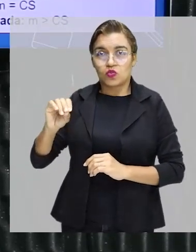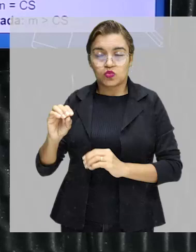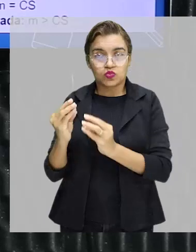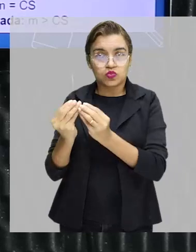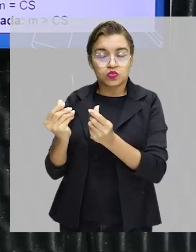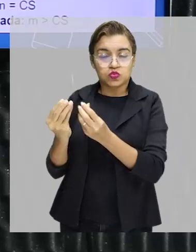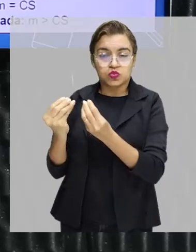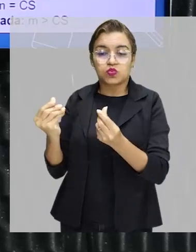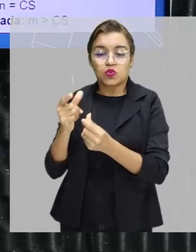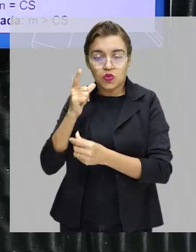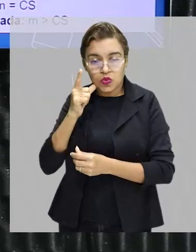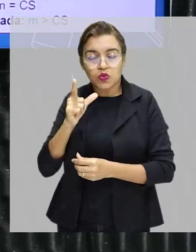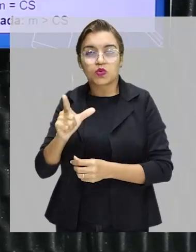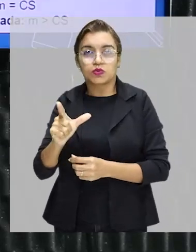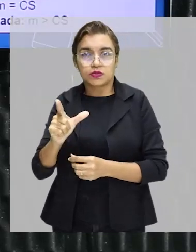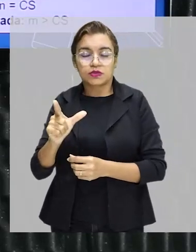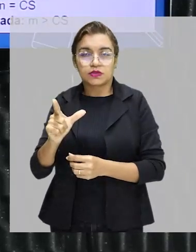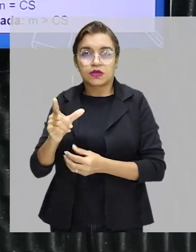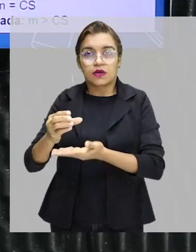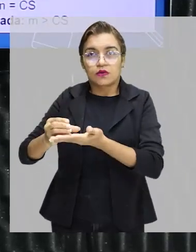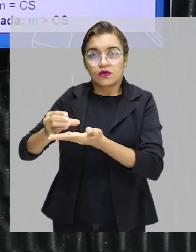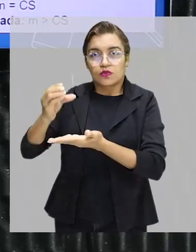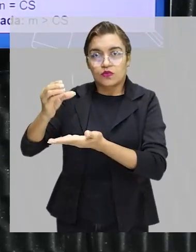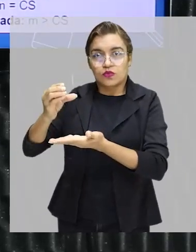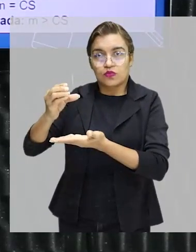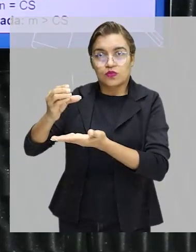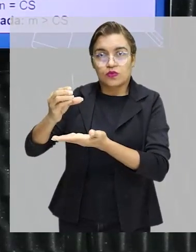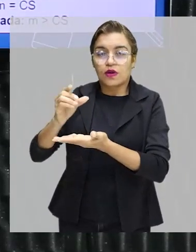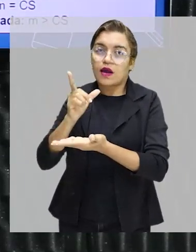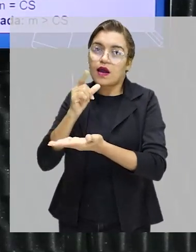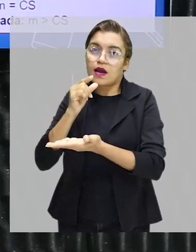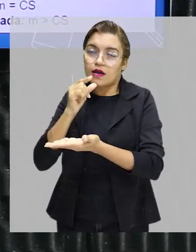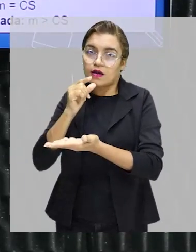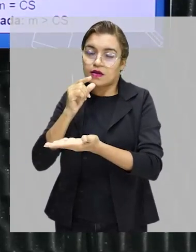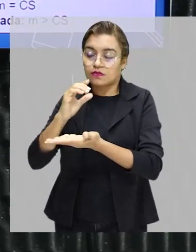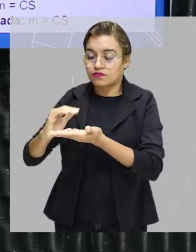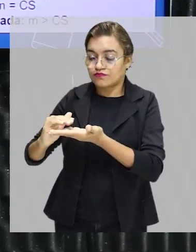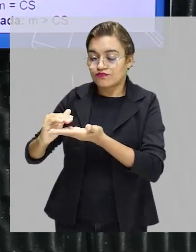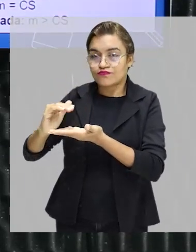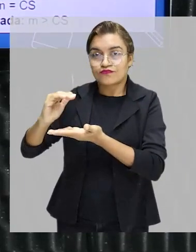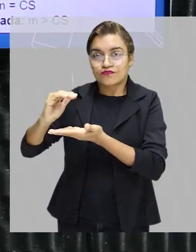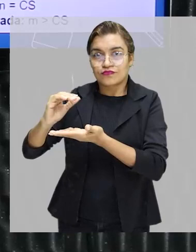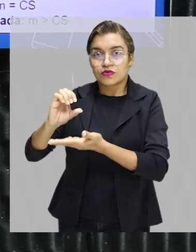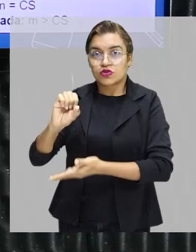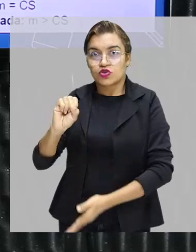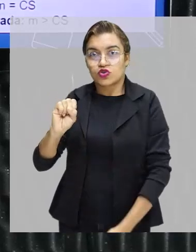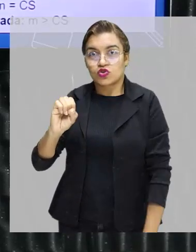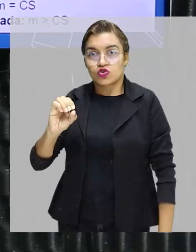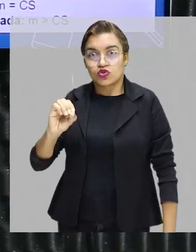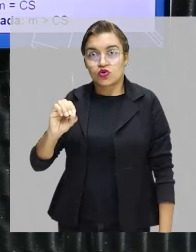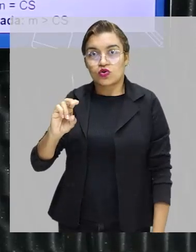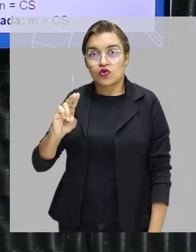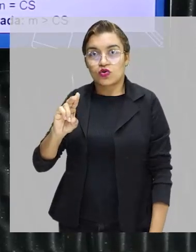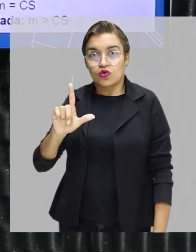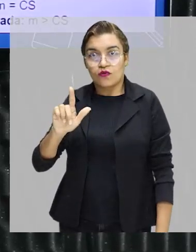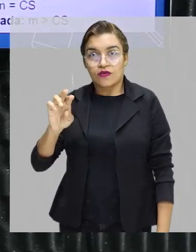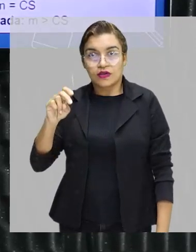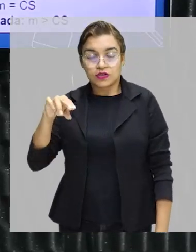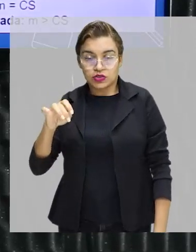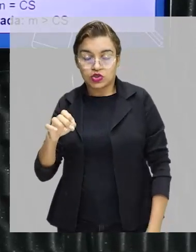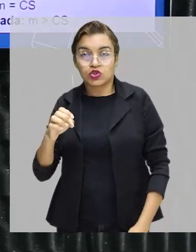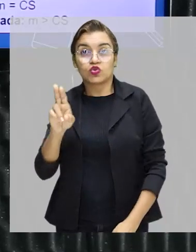dissolver em uma determinada quantidade padrão de solvente a uma determinada